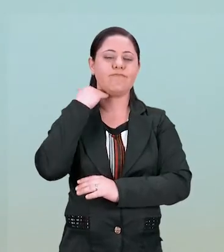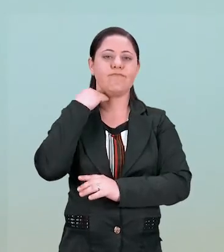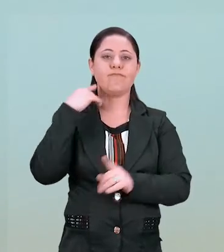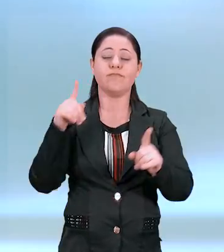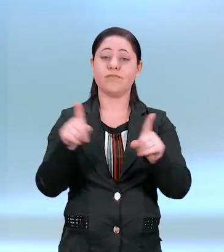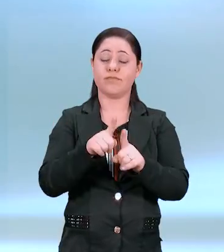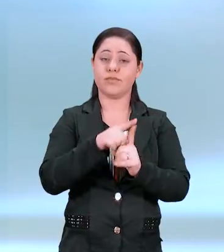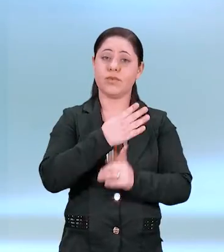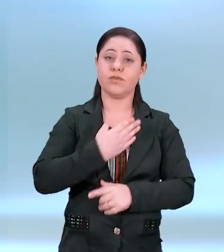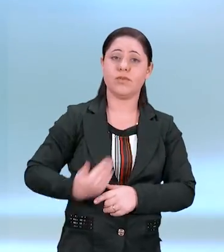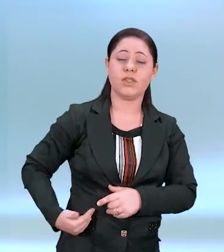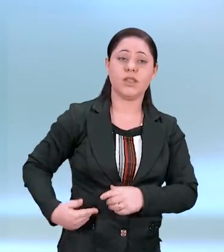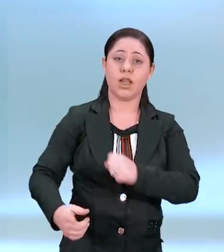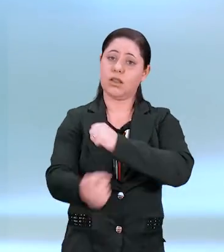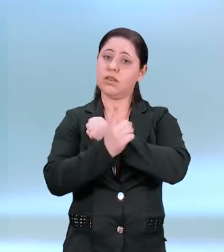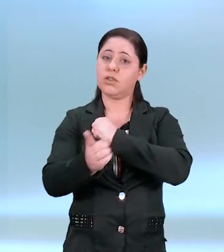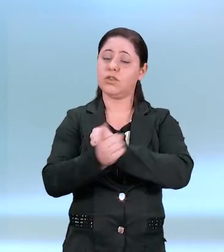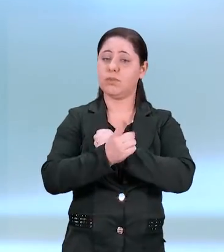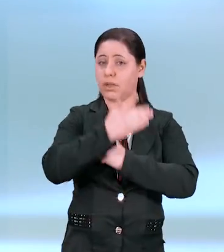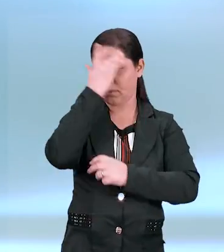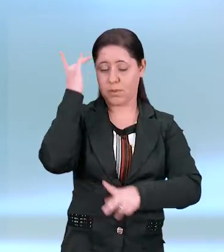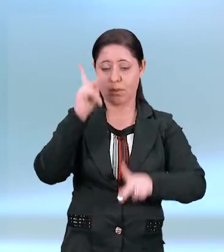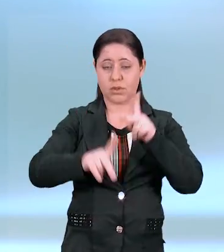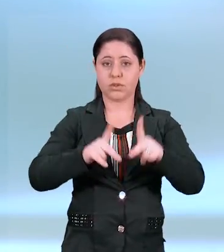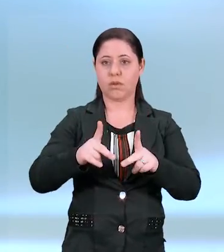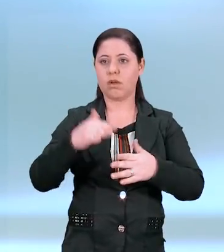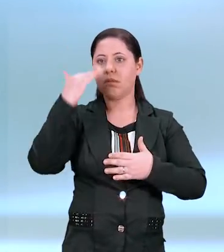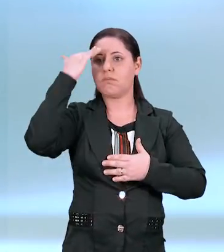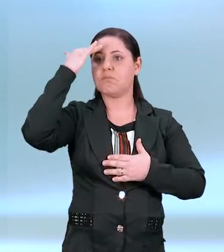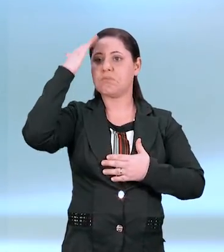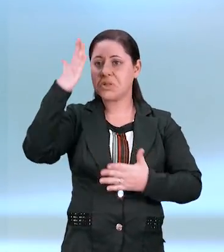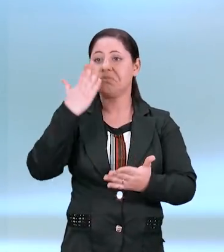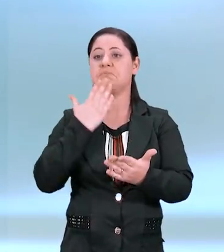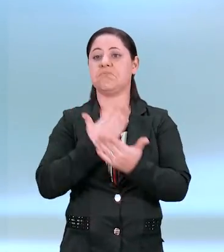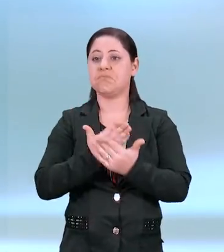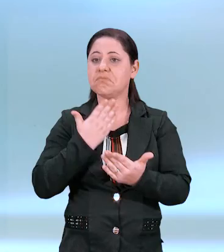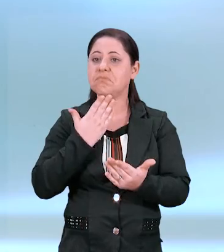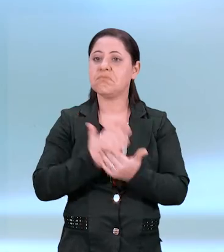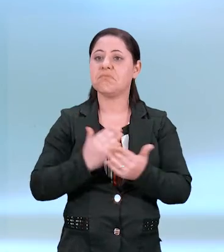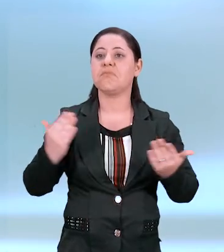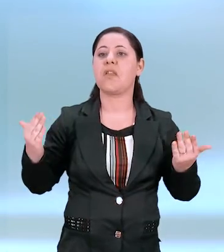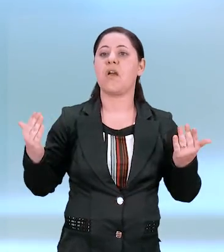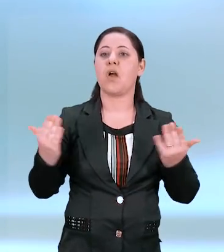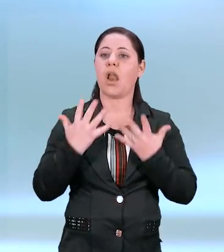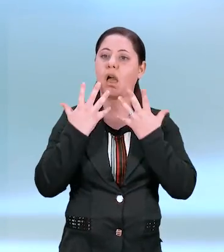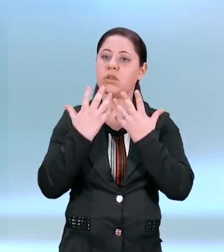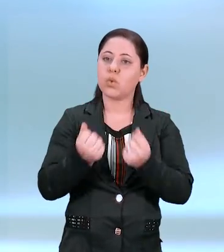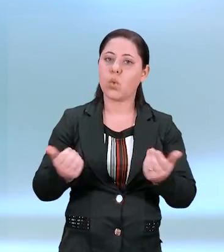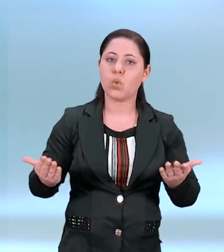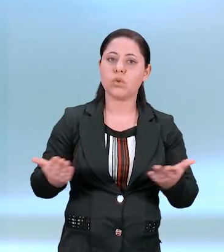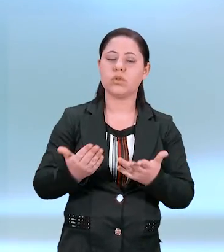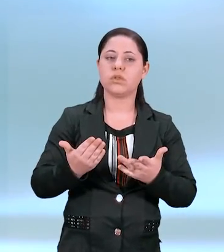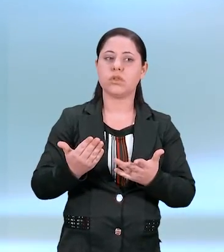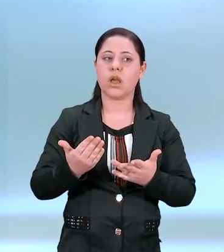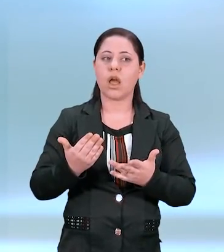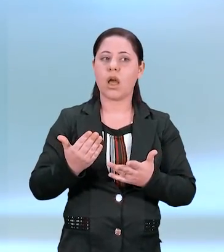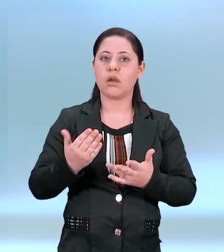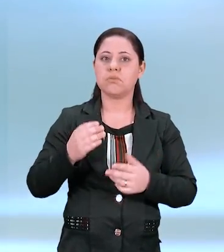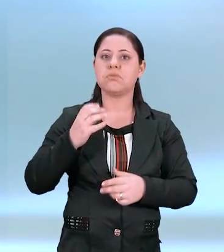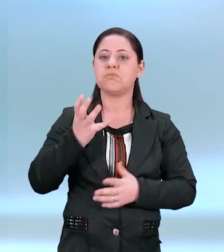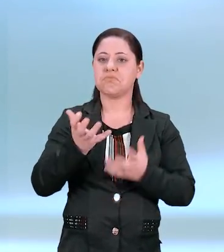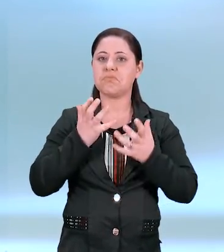população. Doutor, muito obrigado por essa aula que nós recebemos hoje. Espero que a população tenha aproveitado bastante e